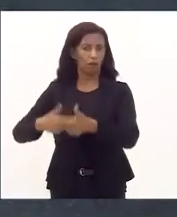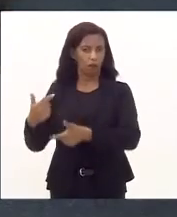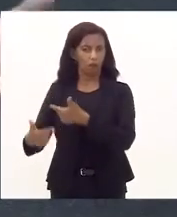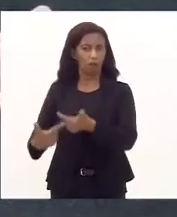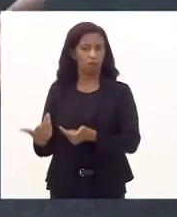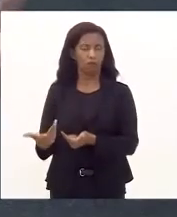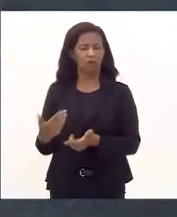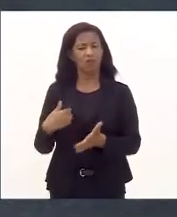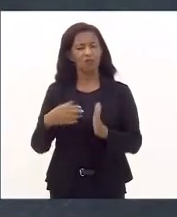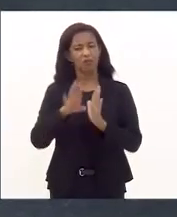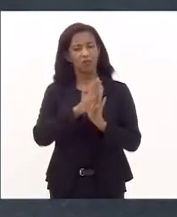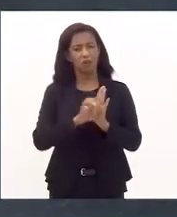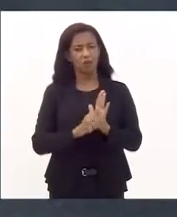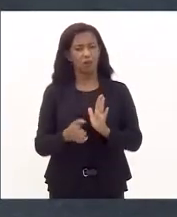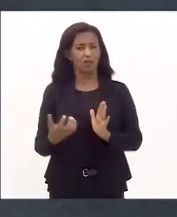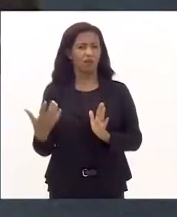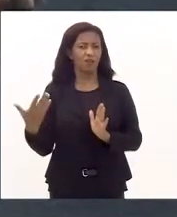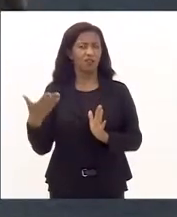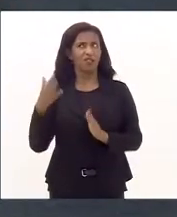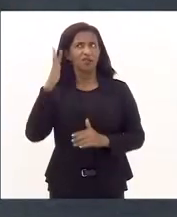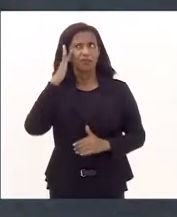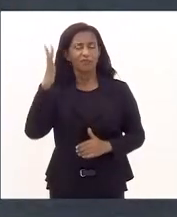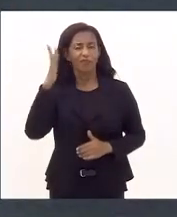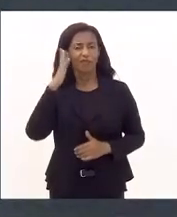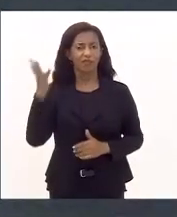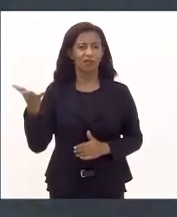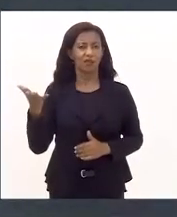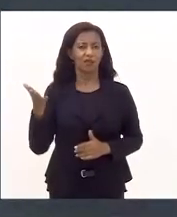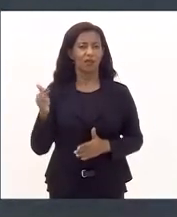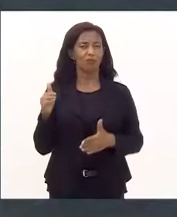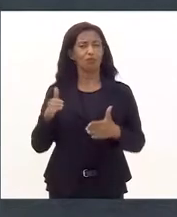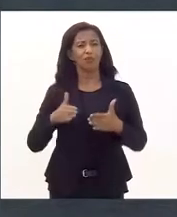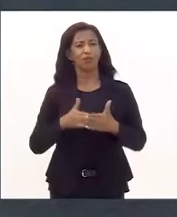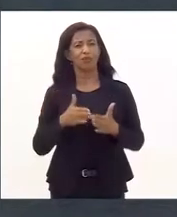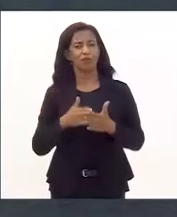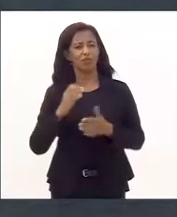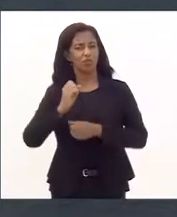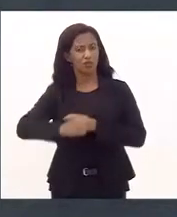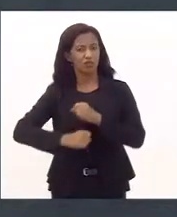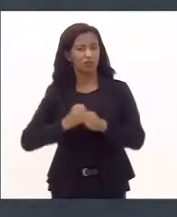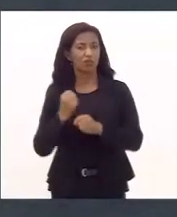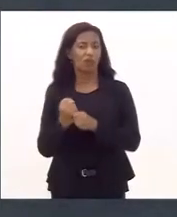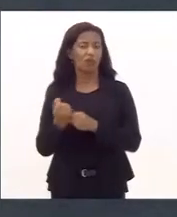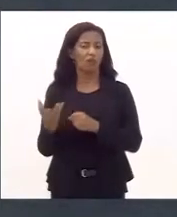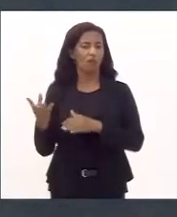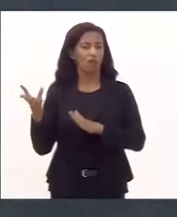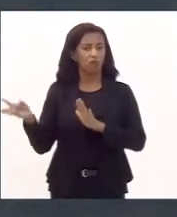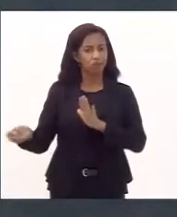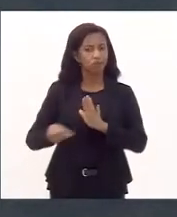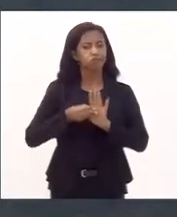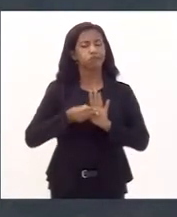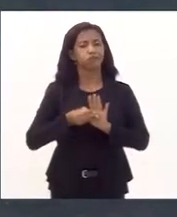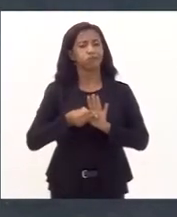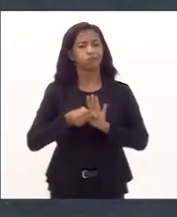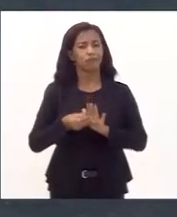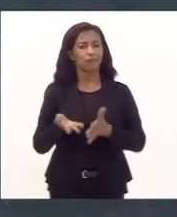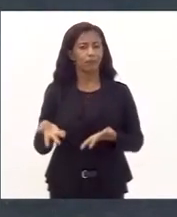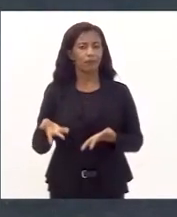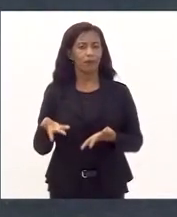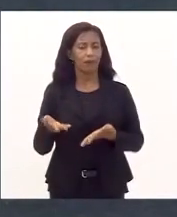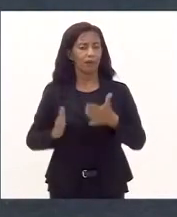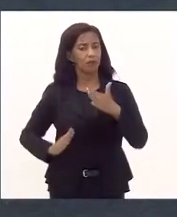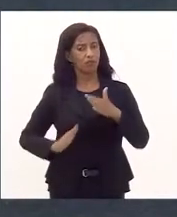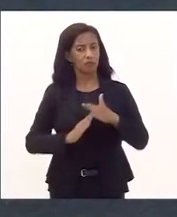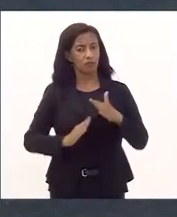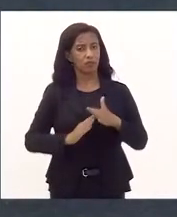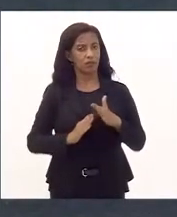eu fiz uma emenda no sentido de imaginar, né, algum limite anual que o Poder Executivo fixaria para estabelecer um